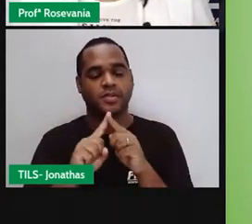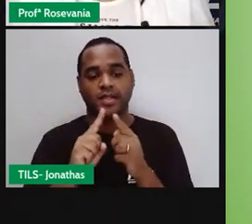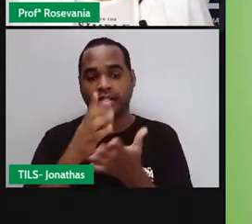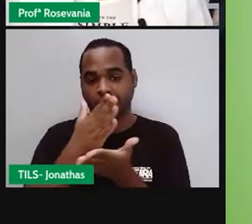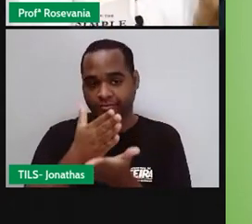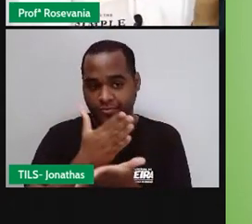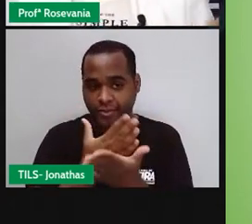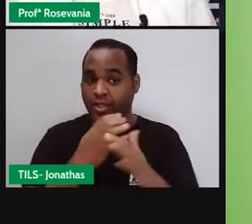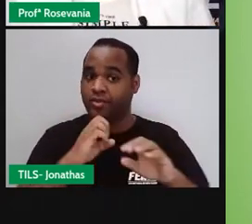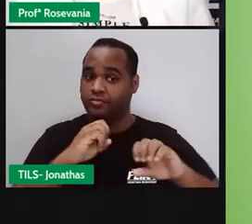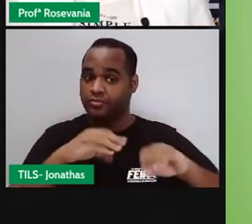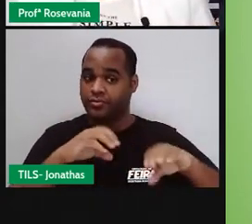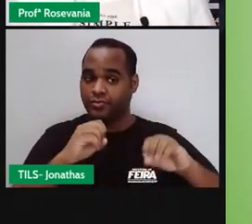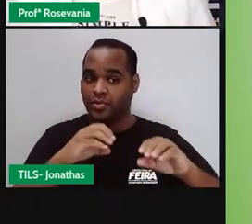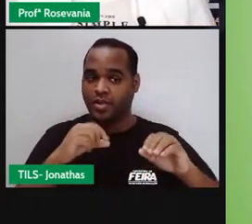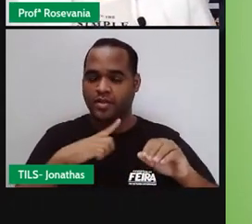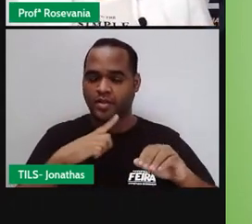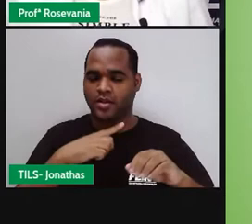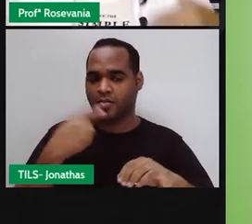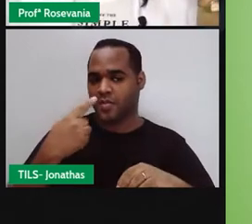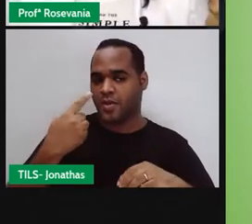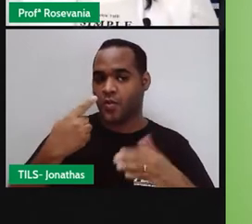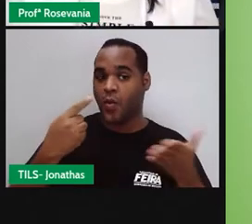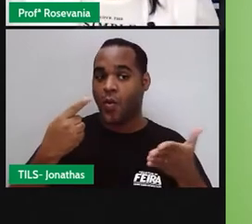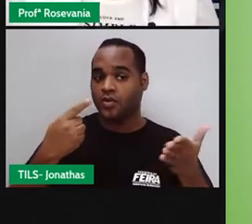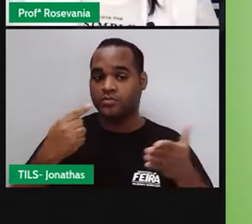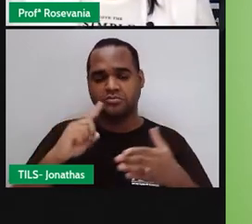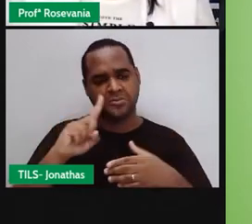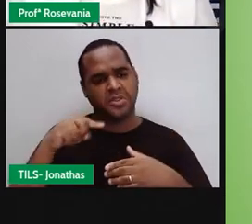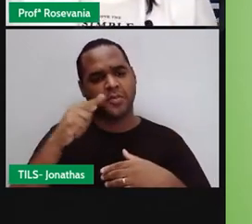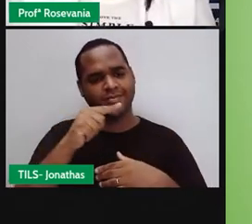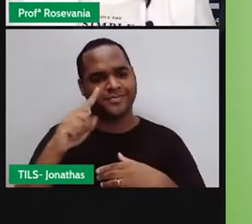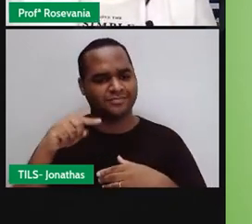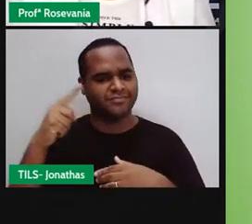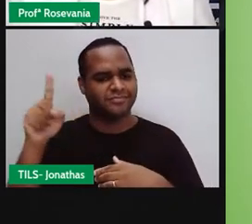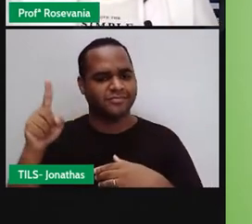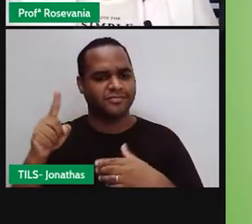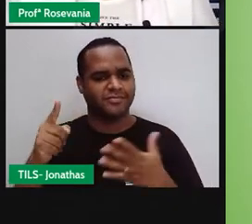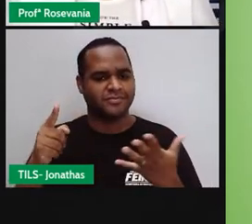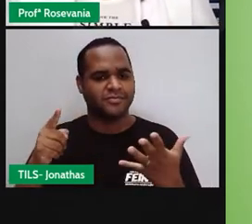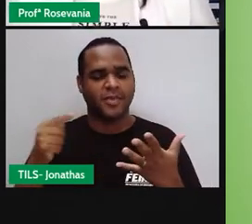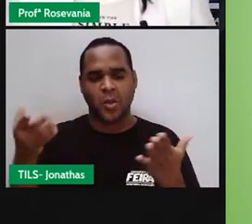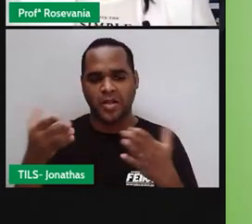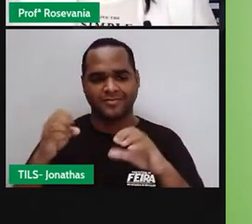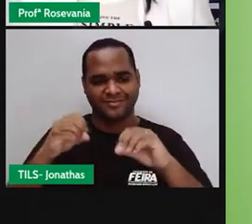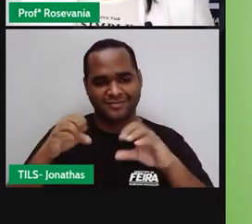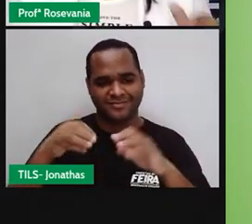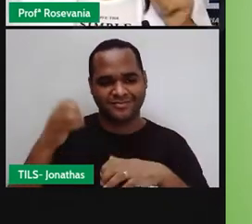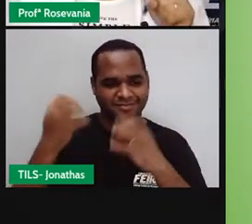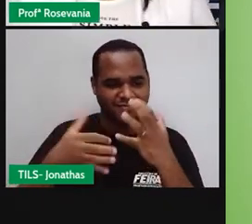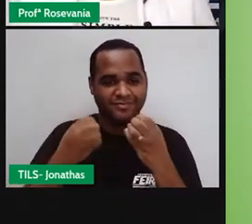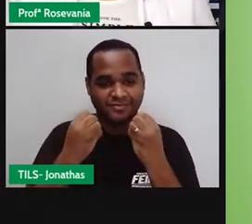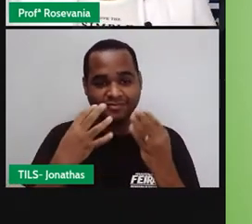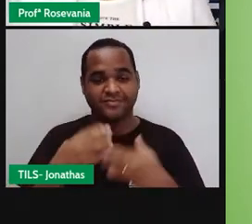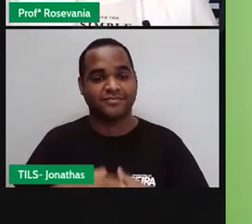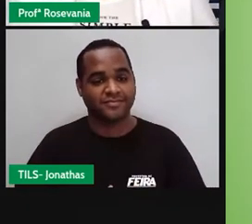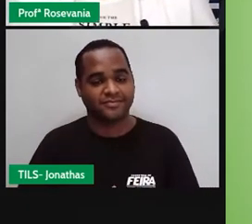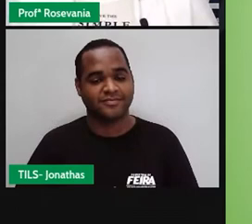dividida em duas. Nós vamos ter o primeiro momento hoje e, na nossa próxima aula, esse segundo momento, certo? Vamos